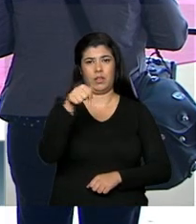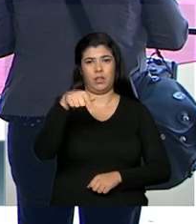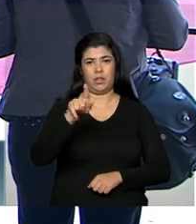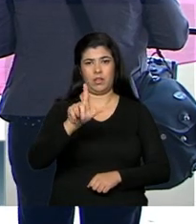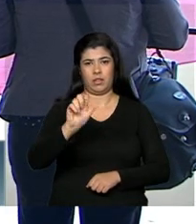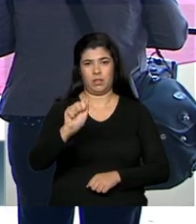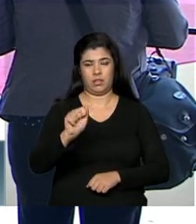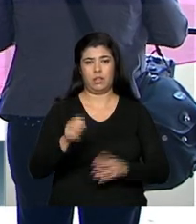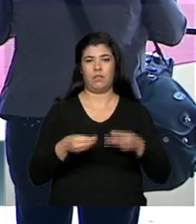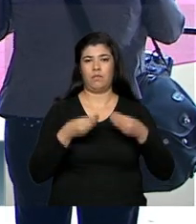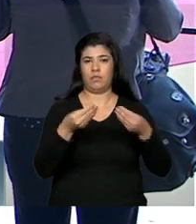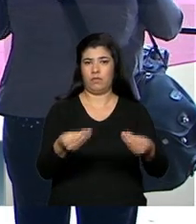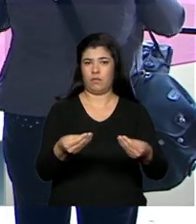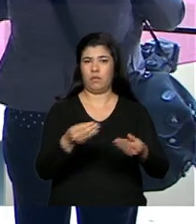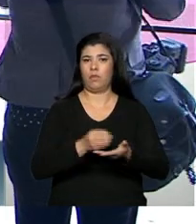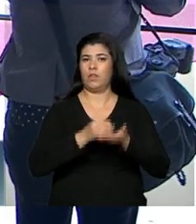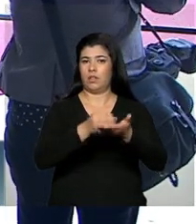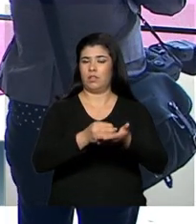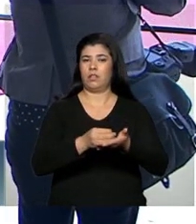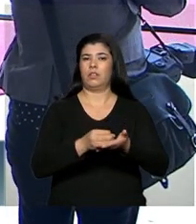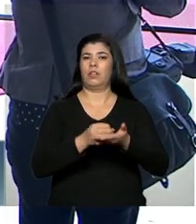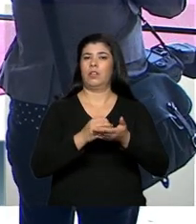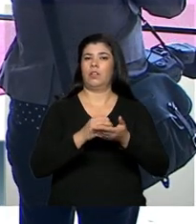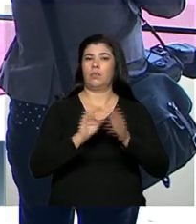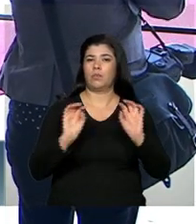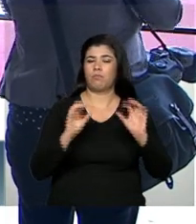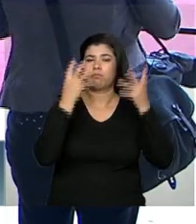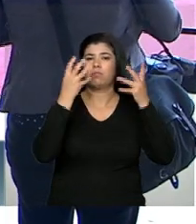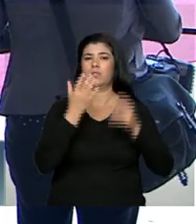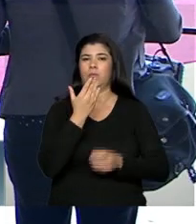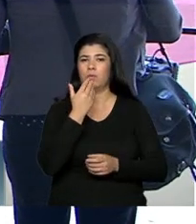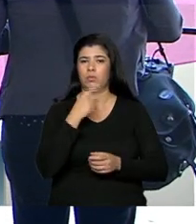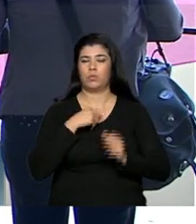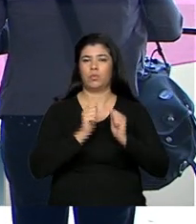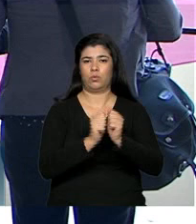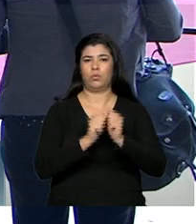será oferecido à chefe de governo alemã e à sua comitiva.